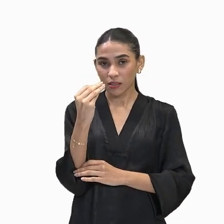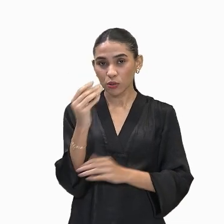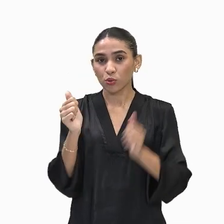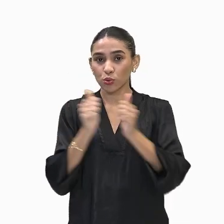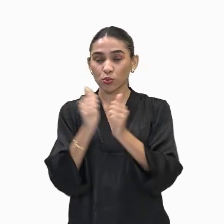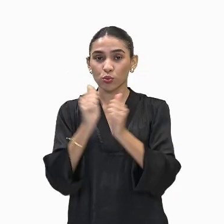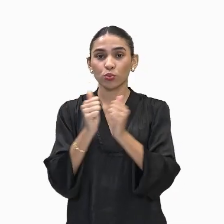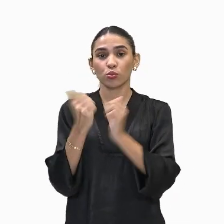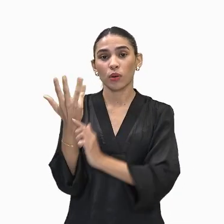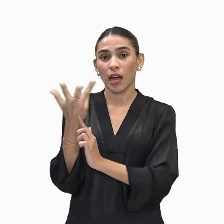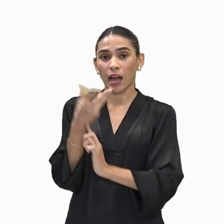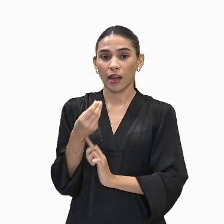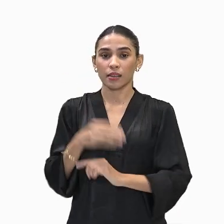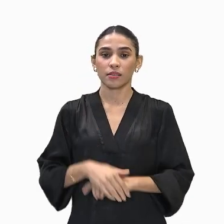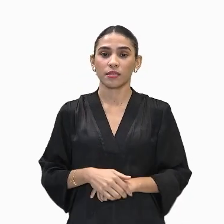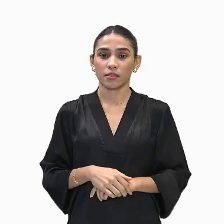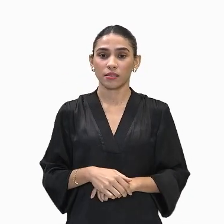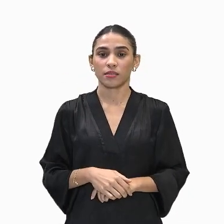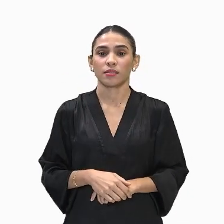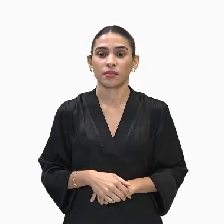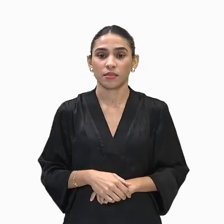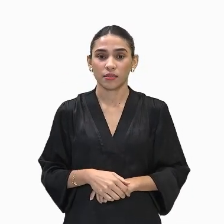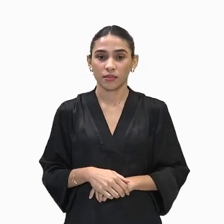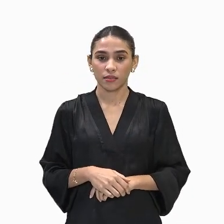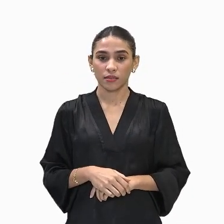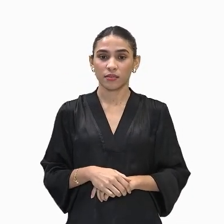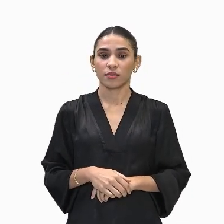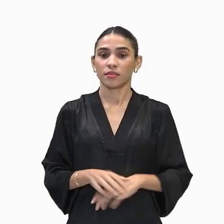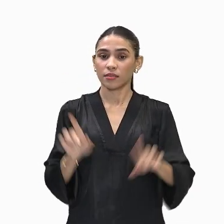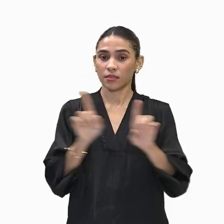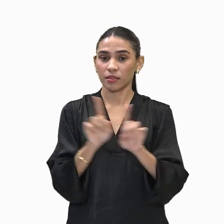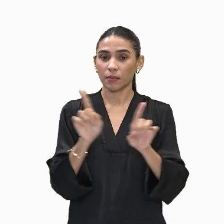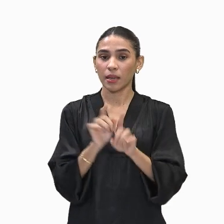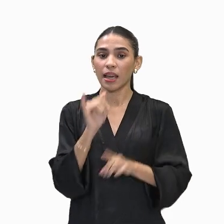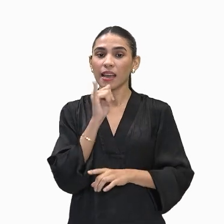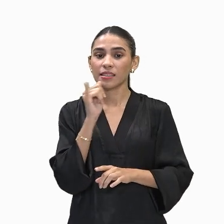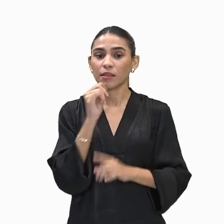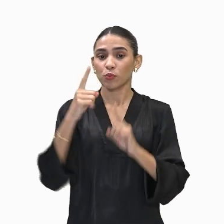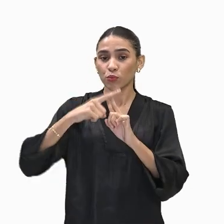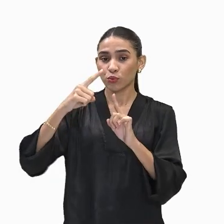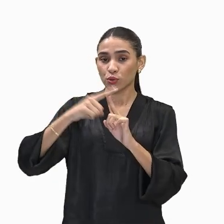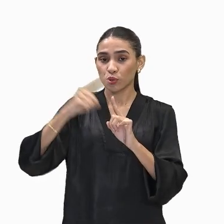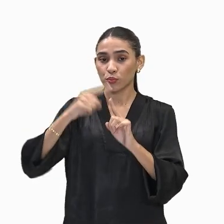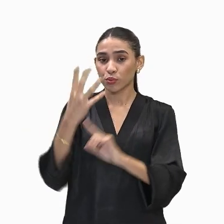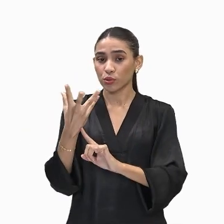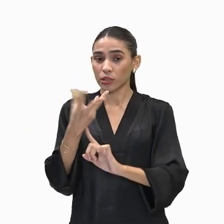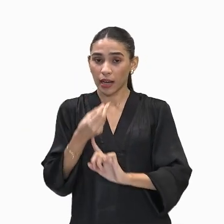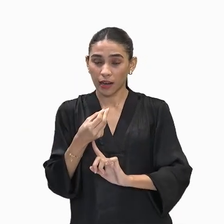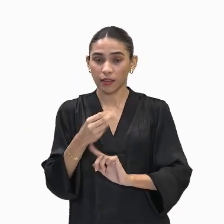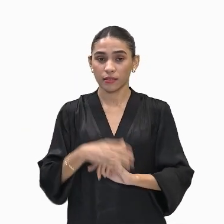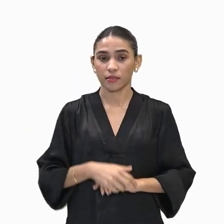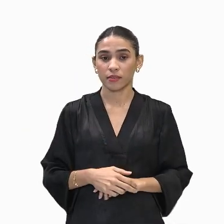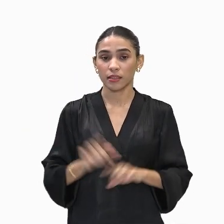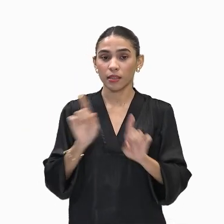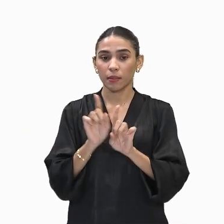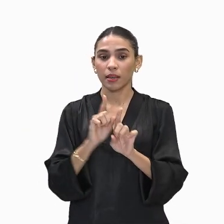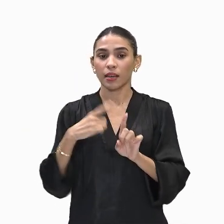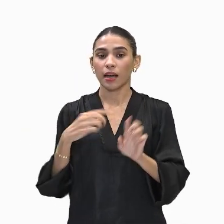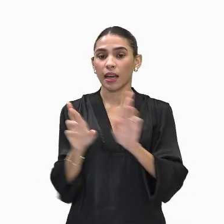deles pelos corpos, do espectador, entre a dinâmica da obra. Então, aqui tem a questão da